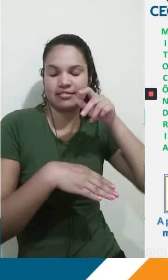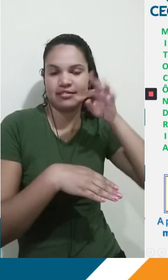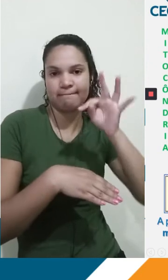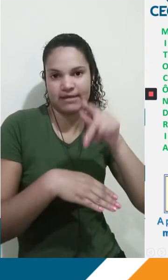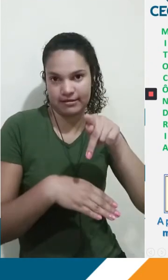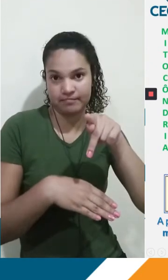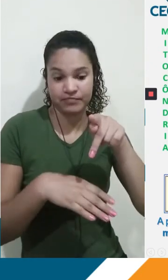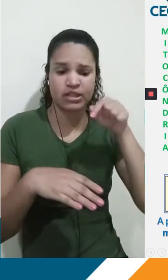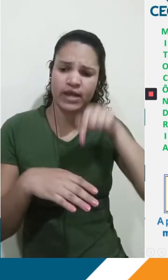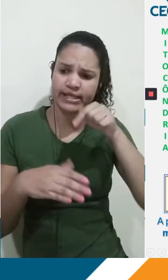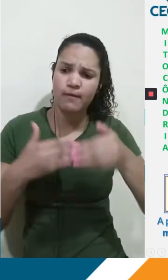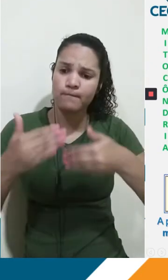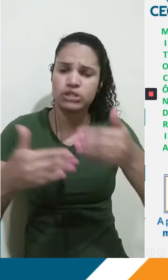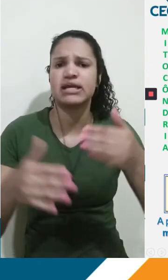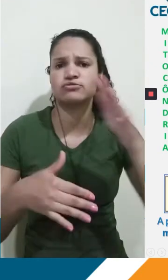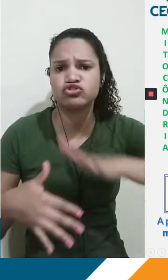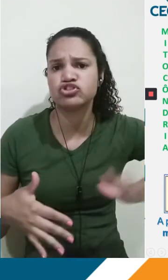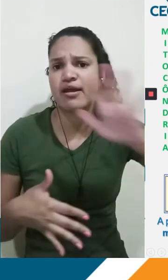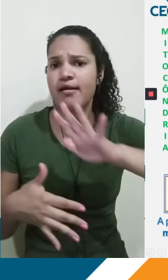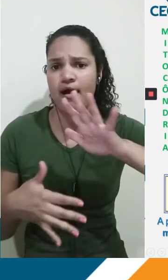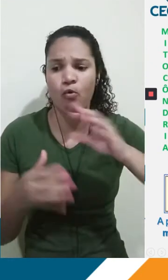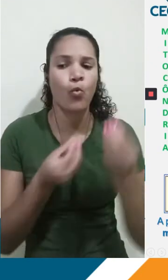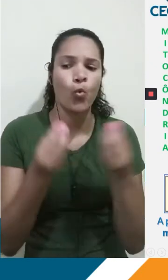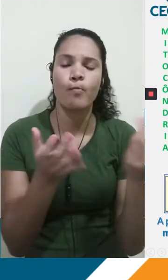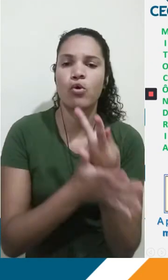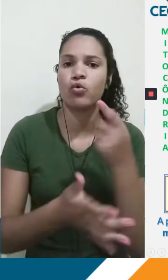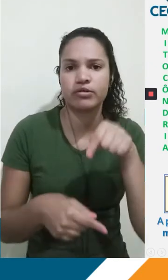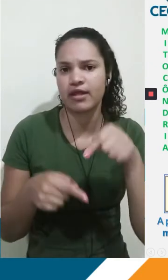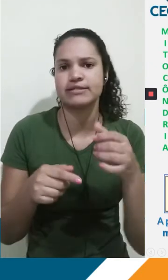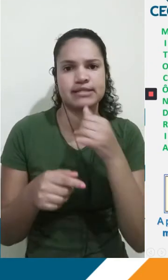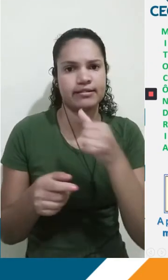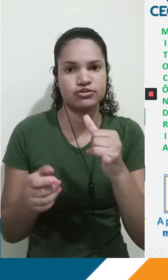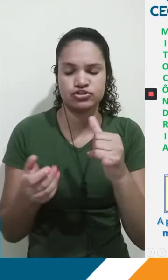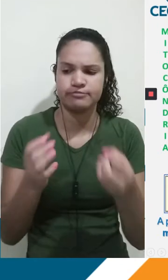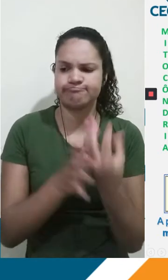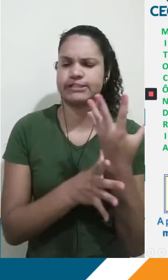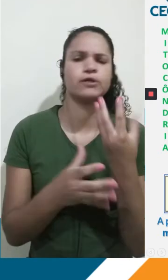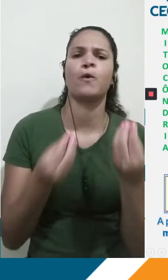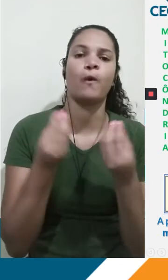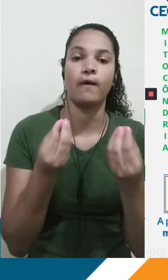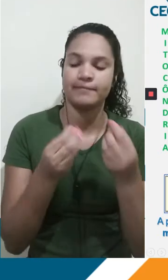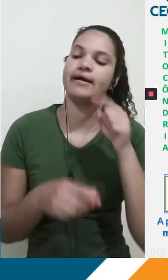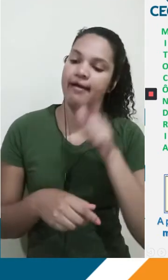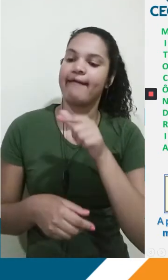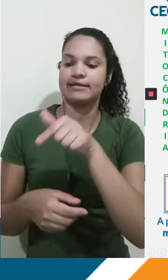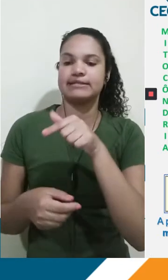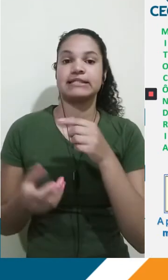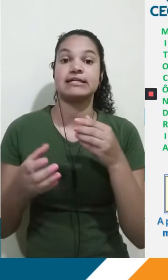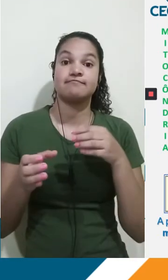é o processo geral de produção de energia em células eucarióticas. Glicólise, cadeia de transporte de